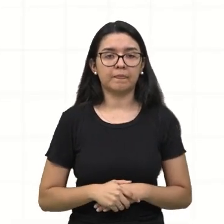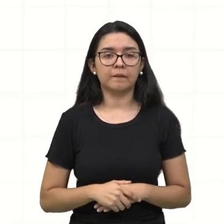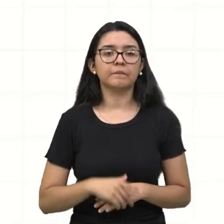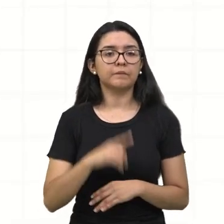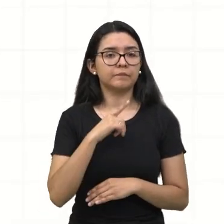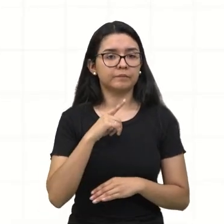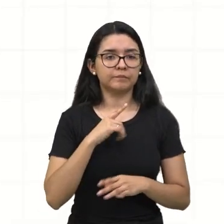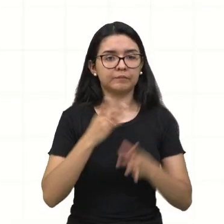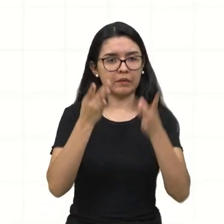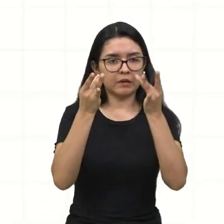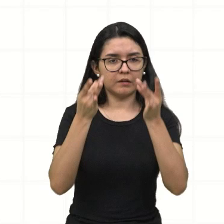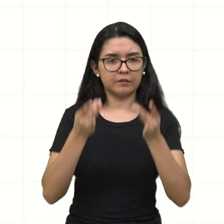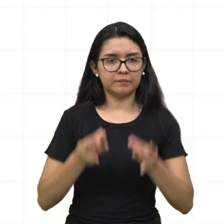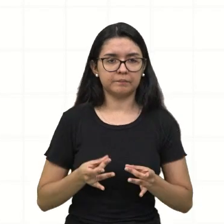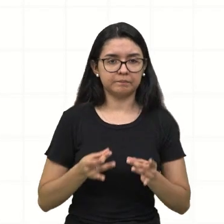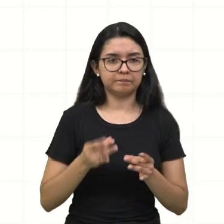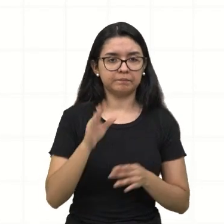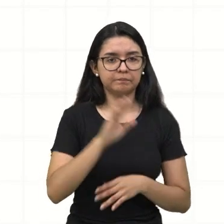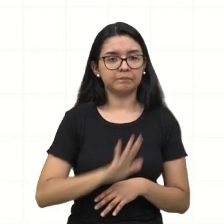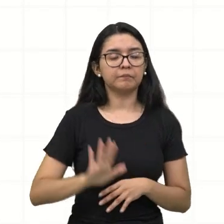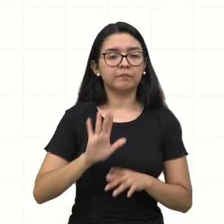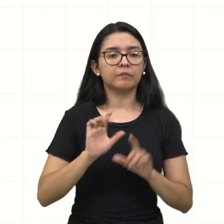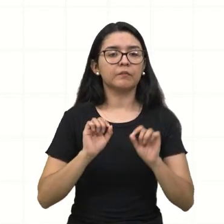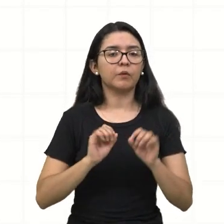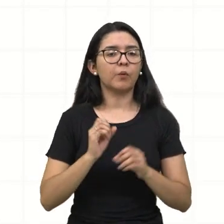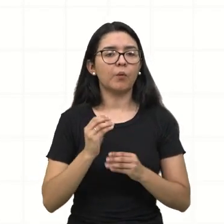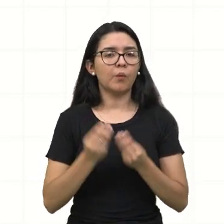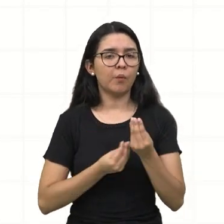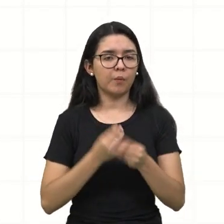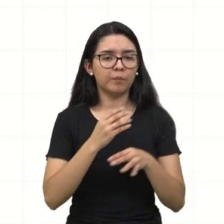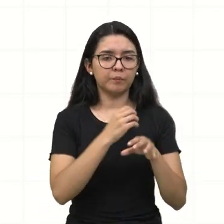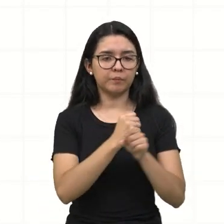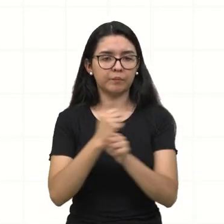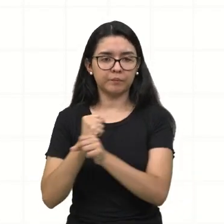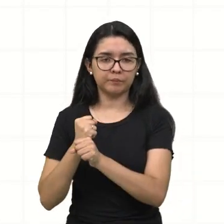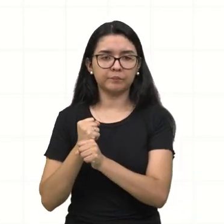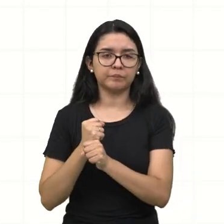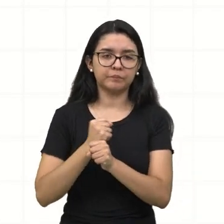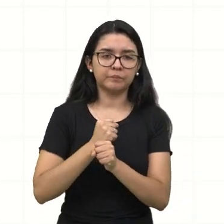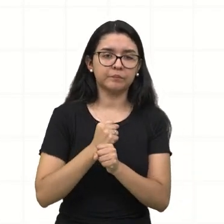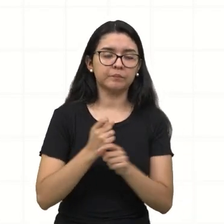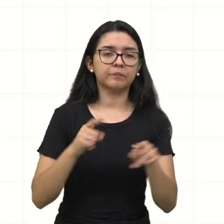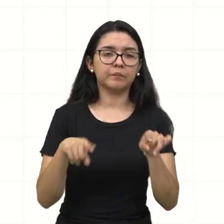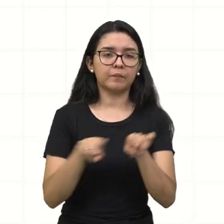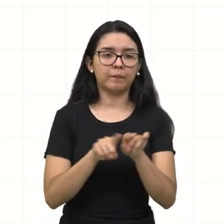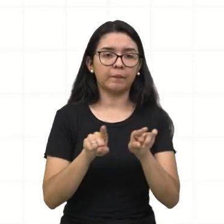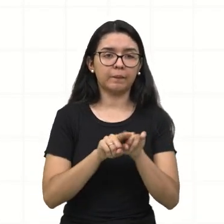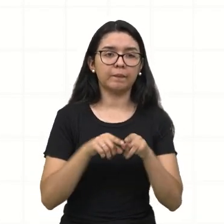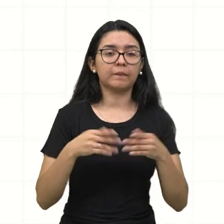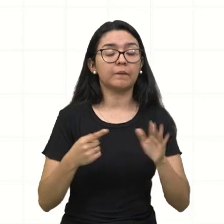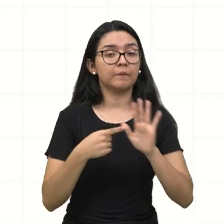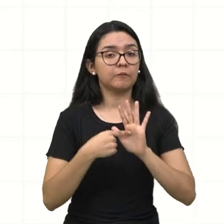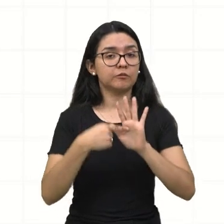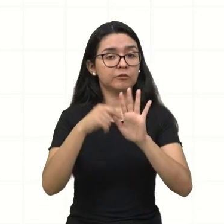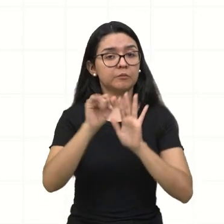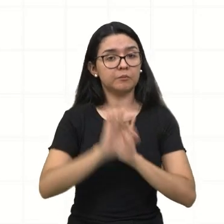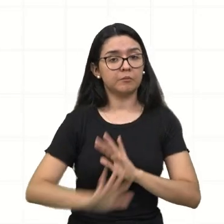a passo, ilustrando, ó, como foi resolvido de outra forma, né? Foi feita a ilustração aqui